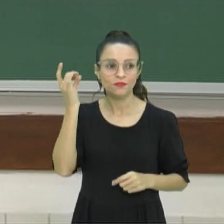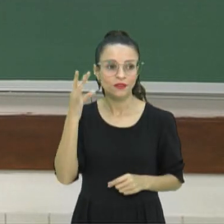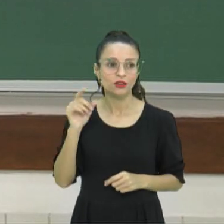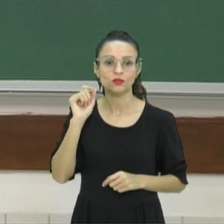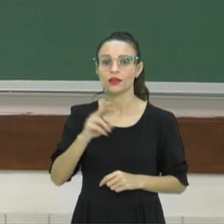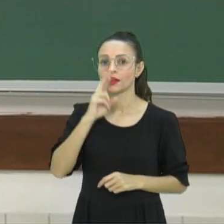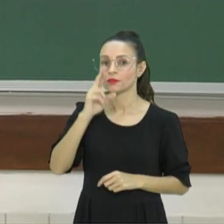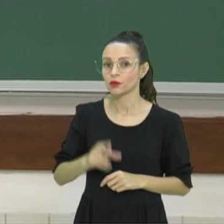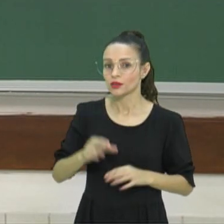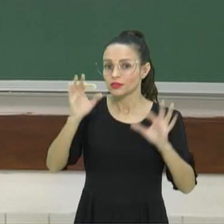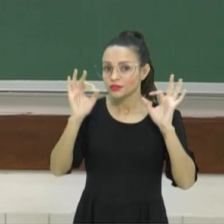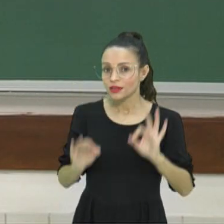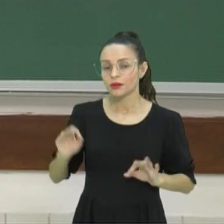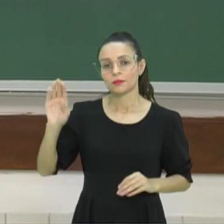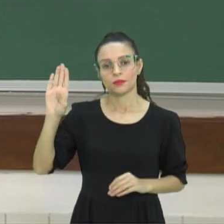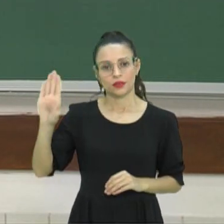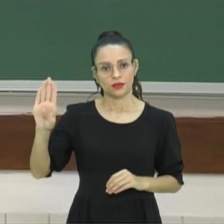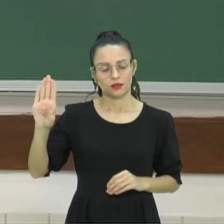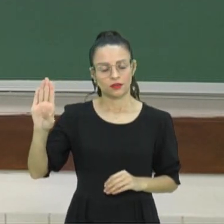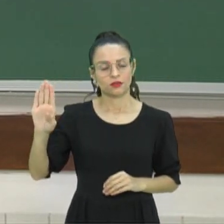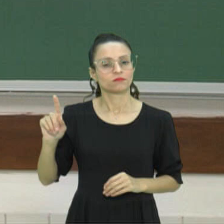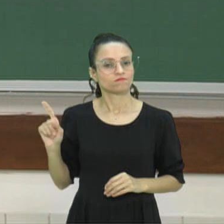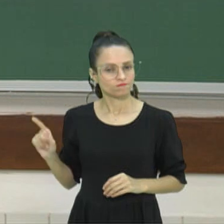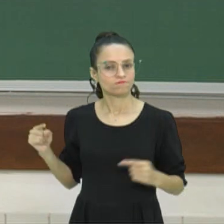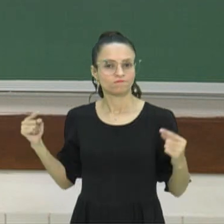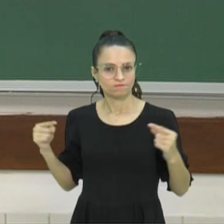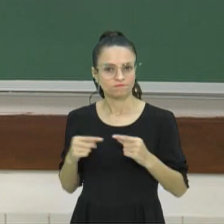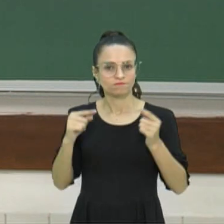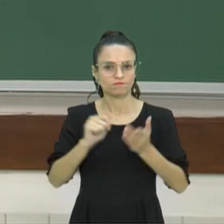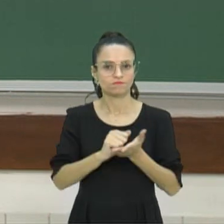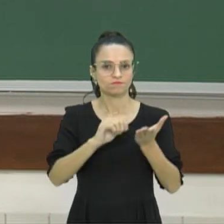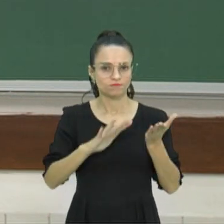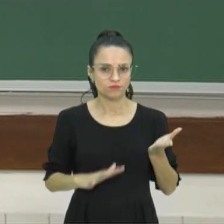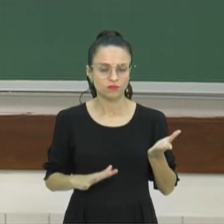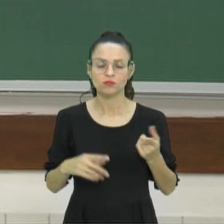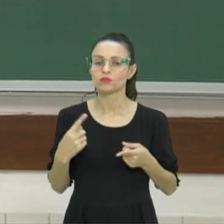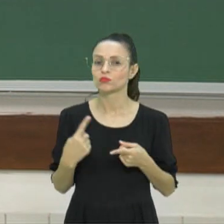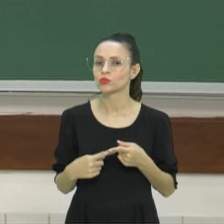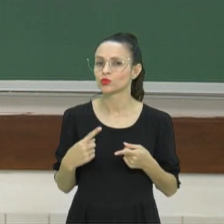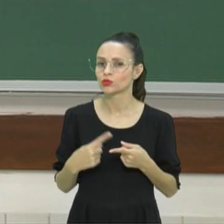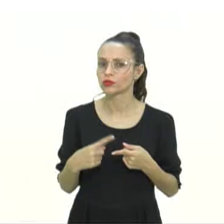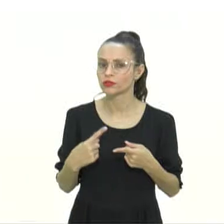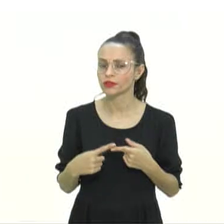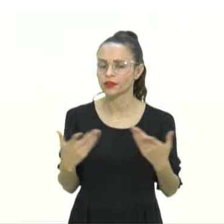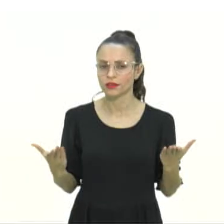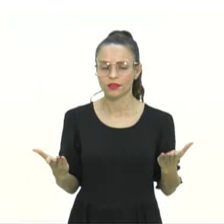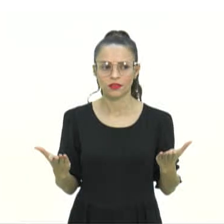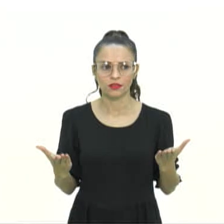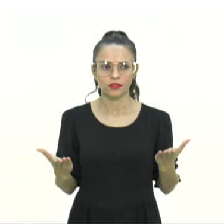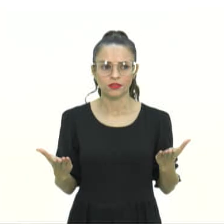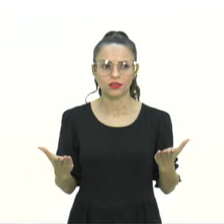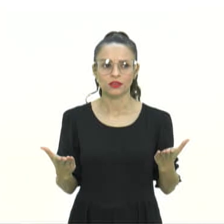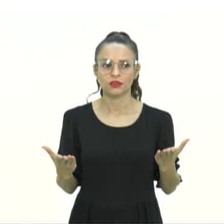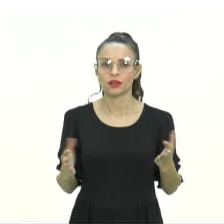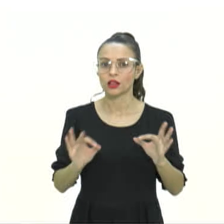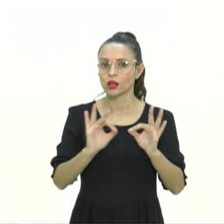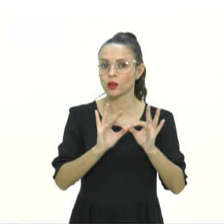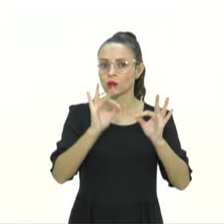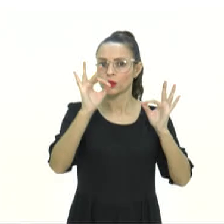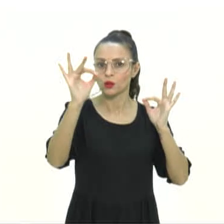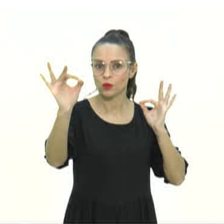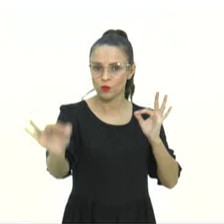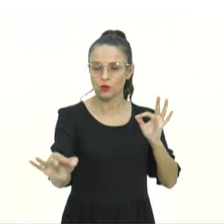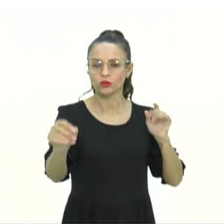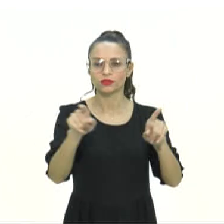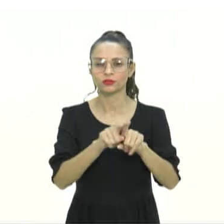a resposta da letra B seria a ideal para o exercício. Porque dizer que grandes distâncias e a